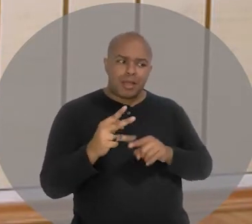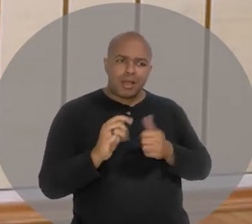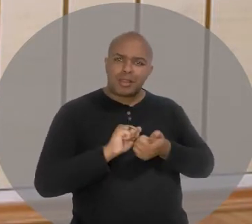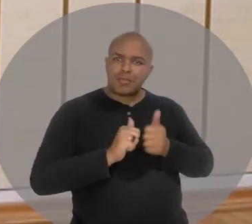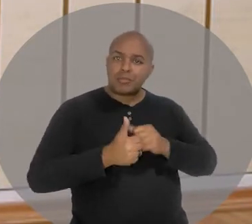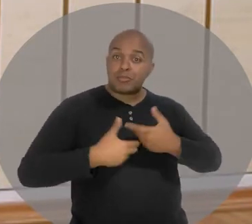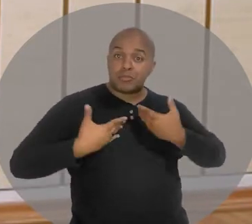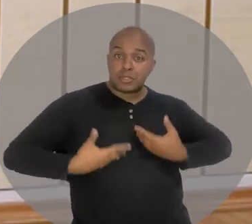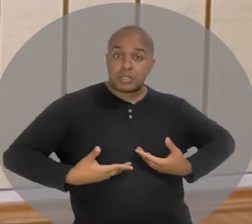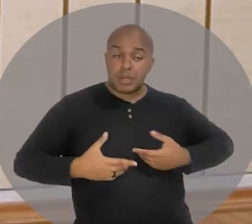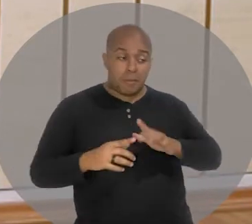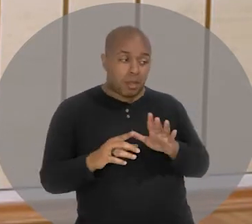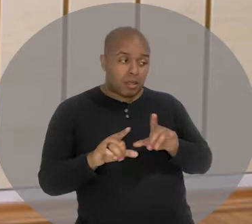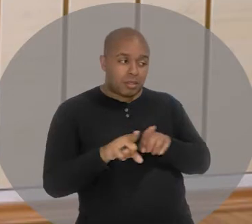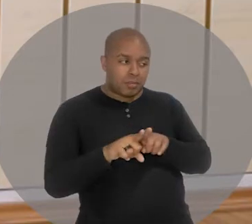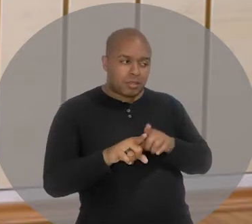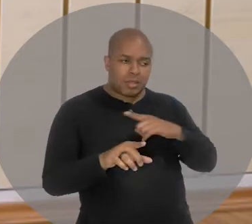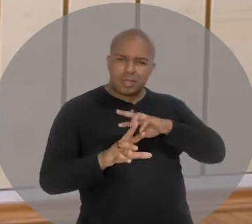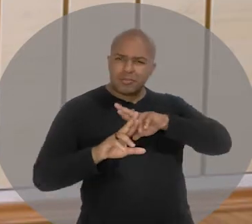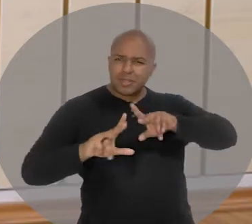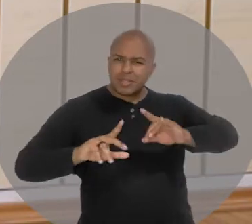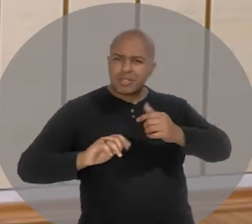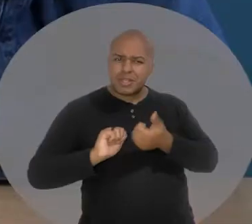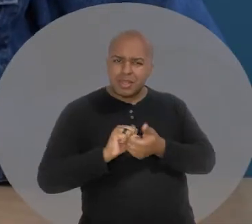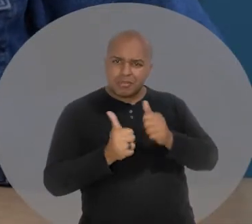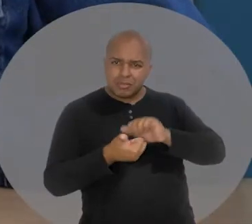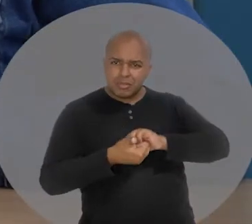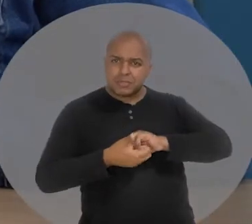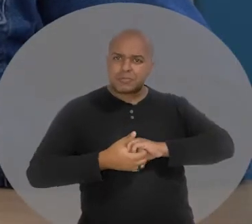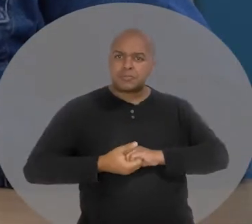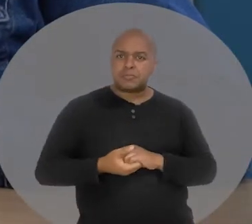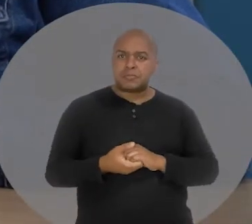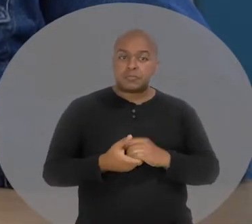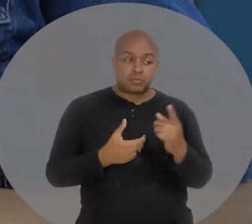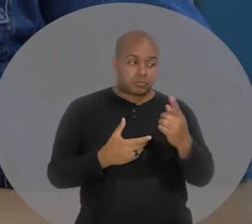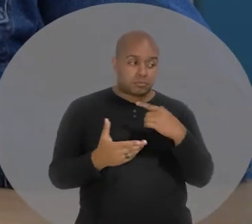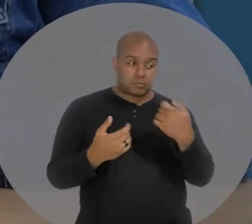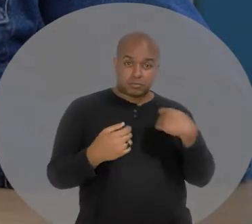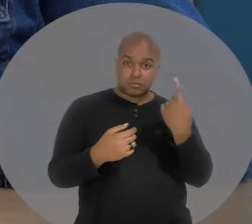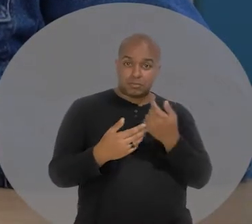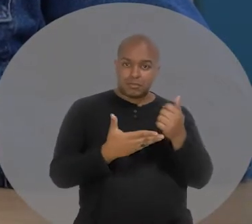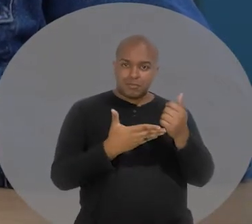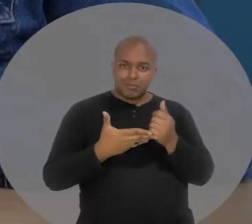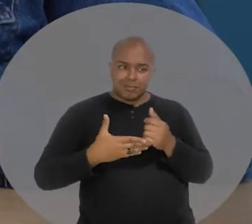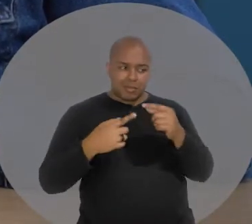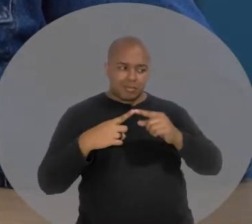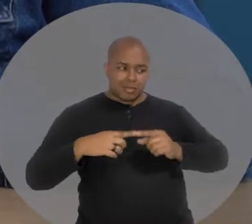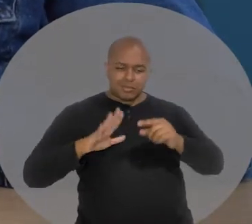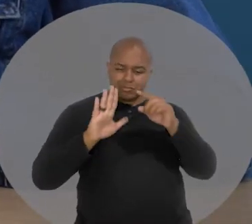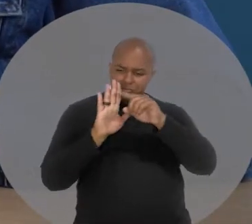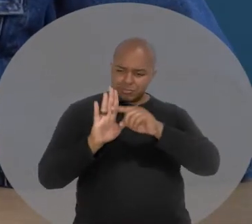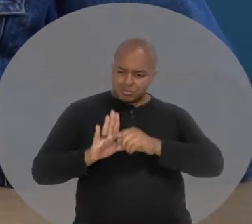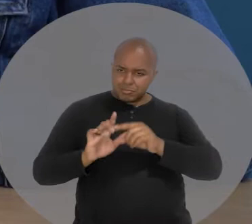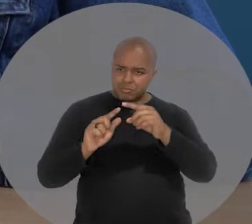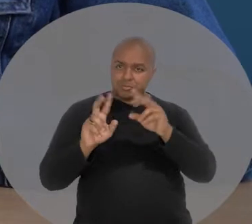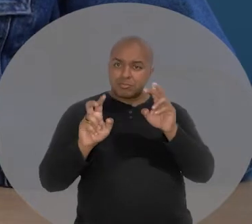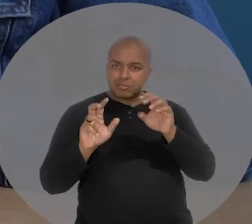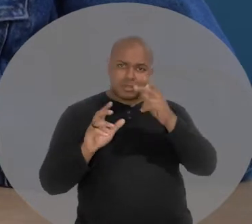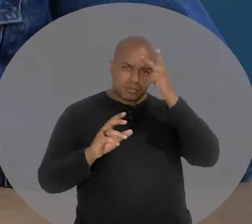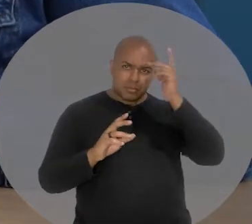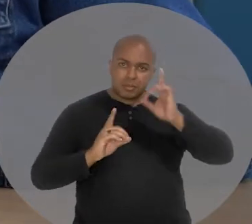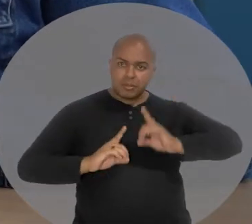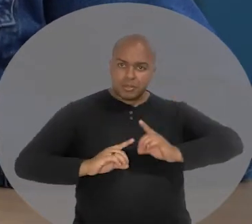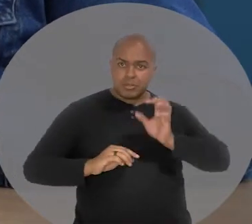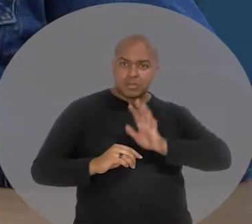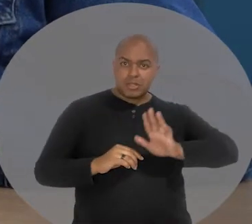físicas, né? Existem vários tipos de adaptações. Mariana Rosa, jornalista e ativista. Relacionadas às pessoas com deficiência,